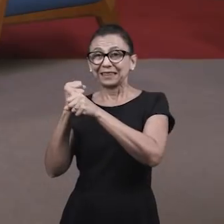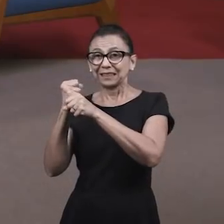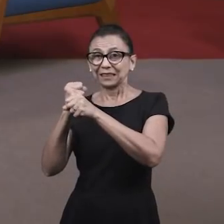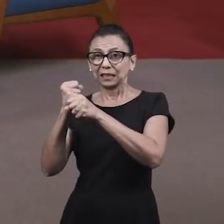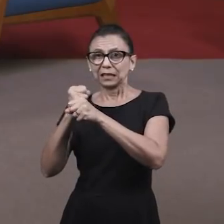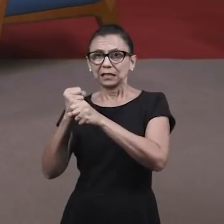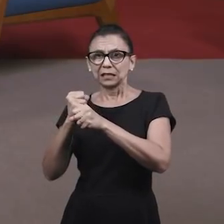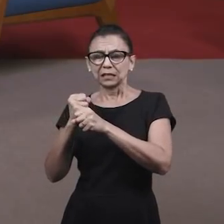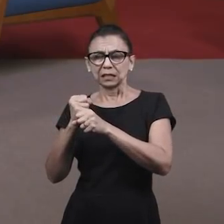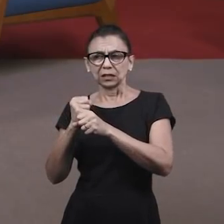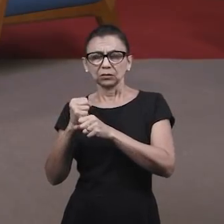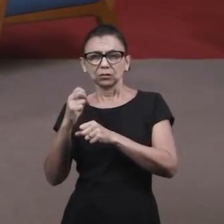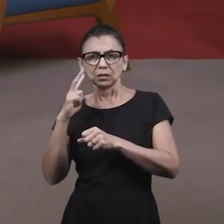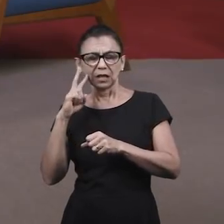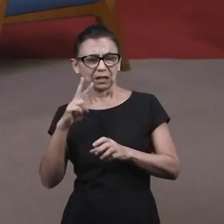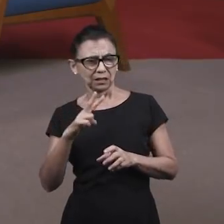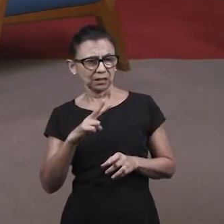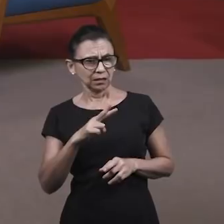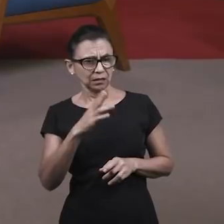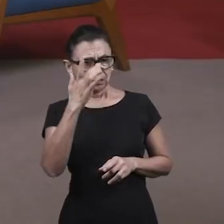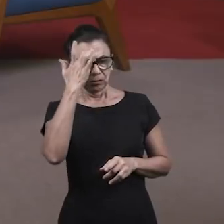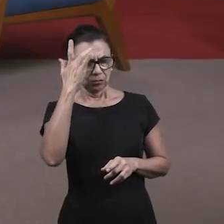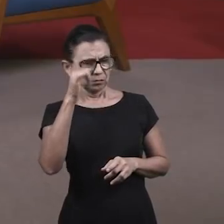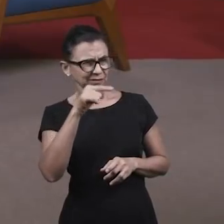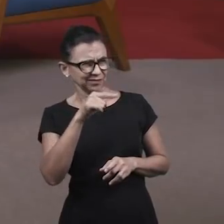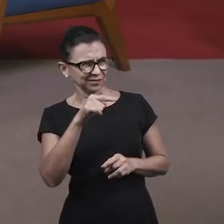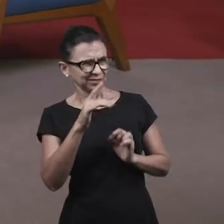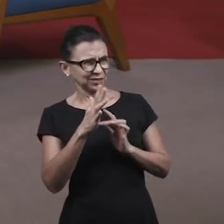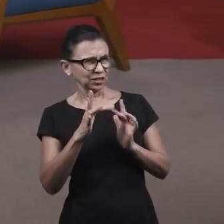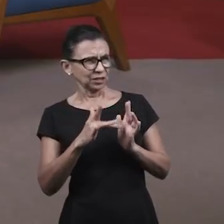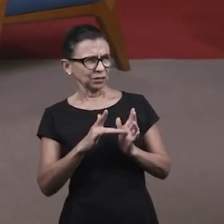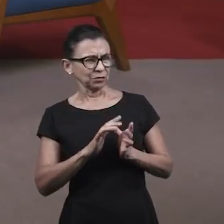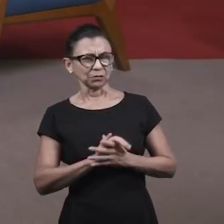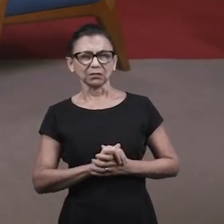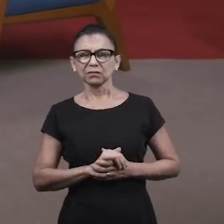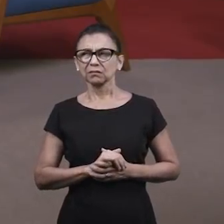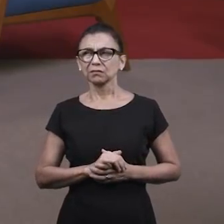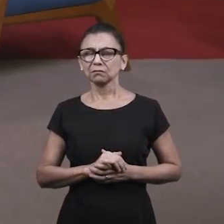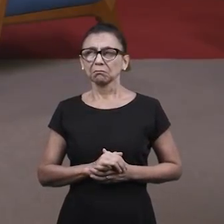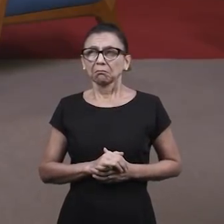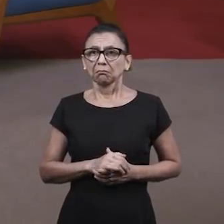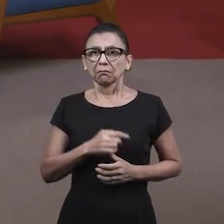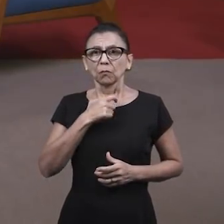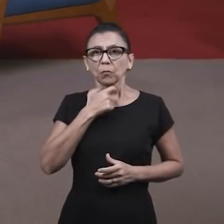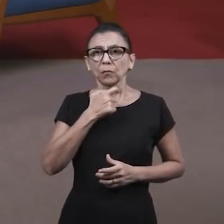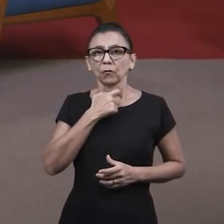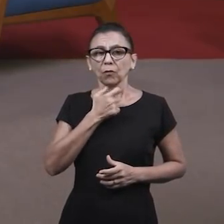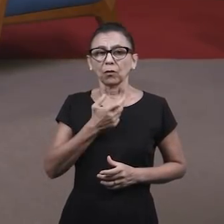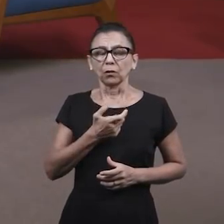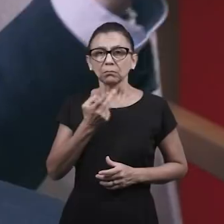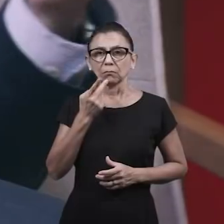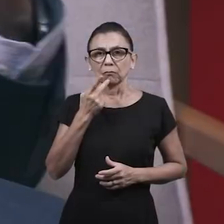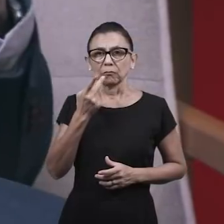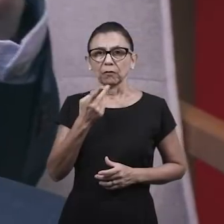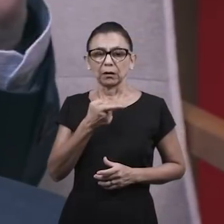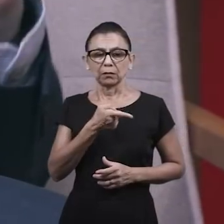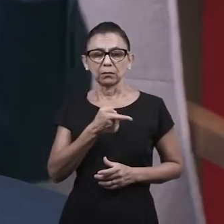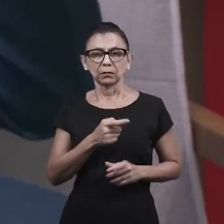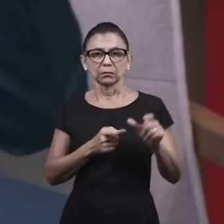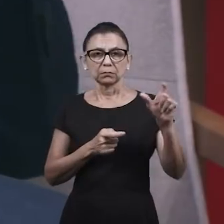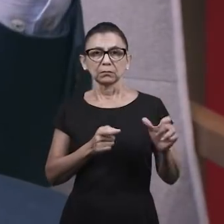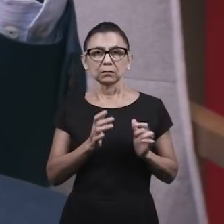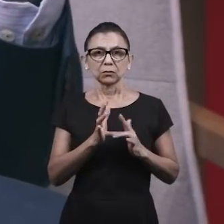e também ela disse, levaram o meu Senhor. É. O corpo que foi sepultado, cadê ele? E de repente,